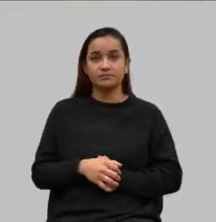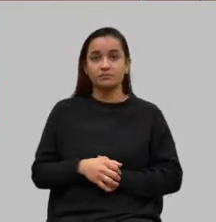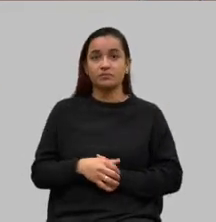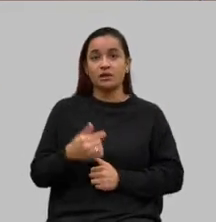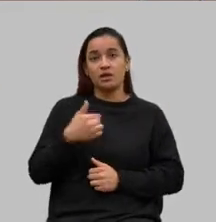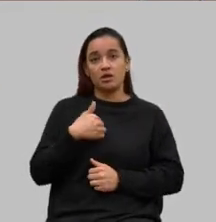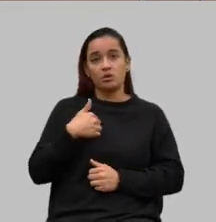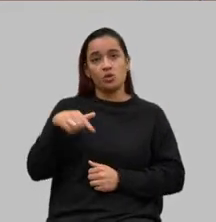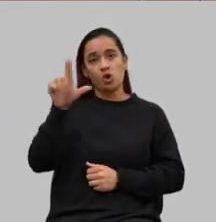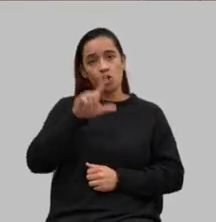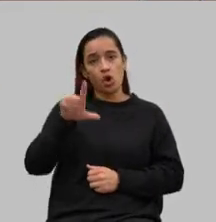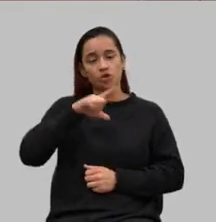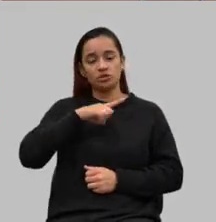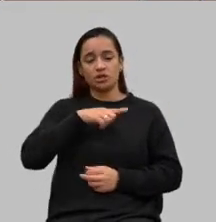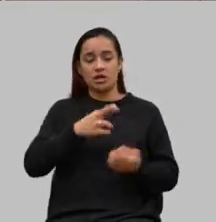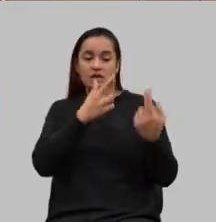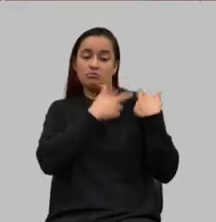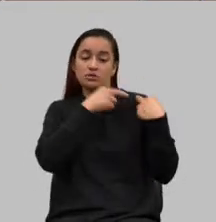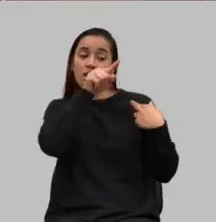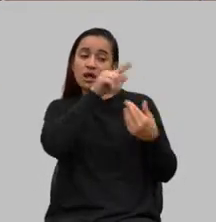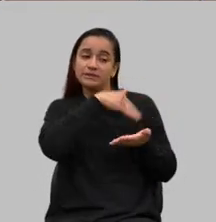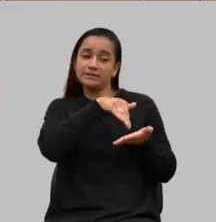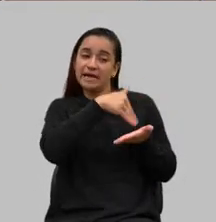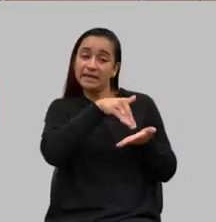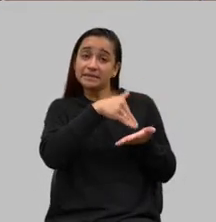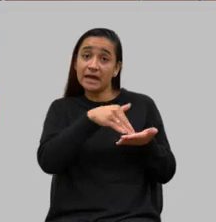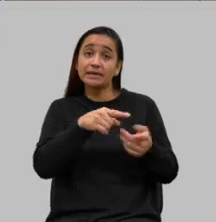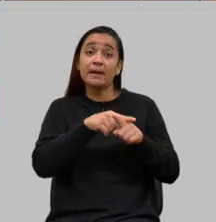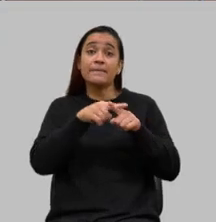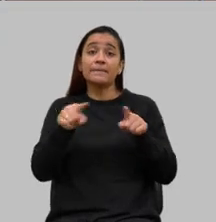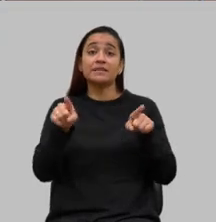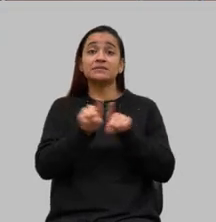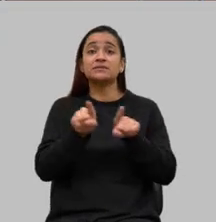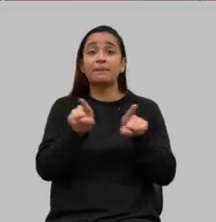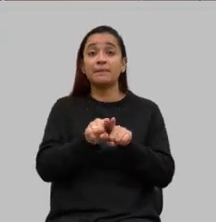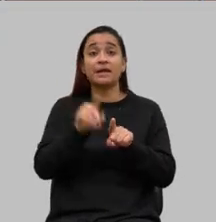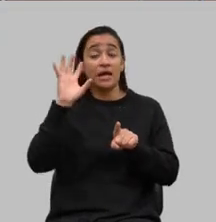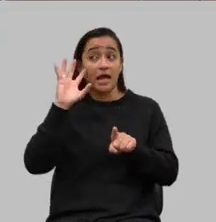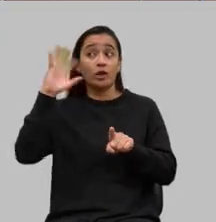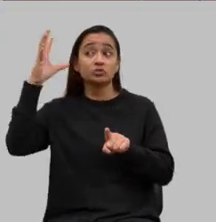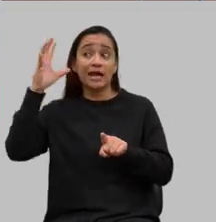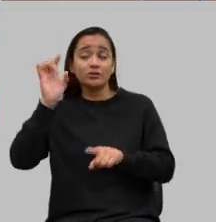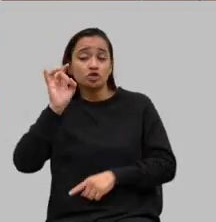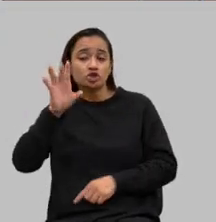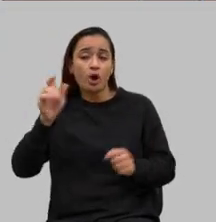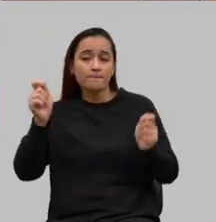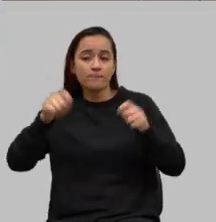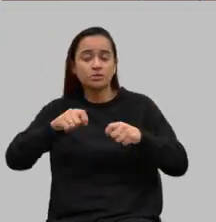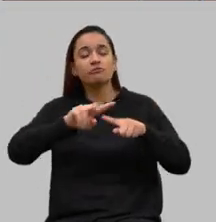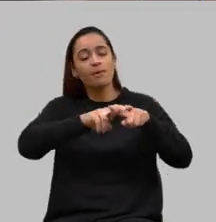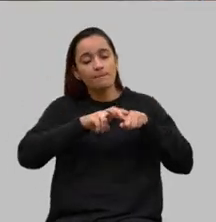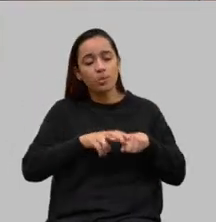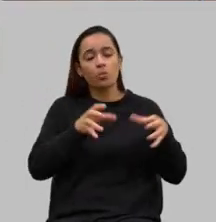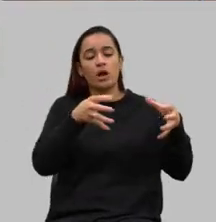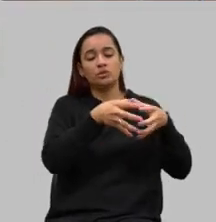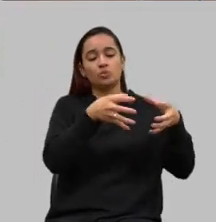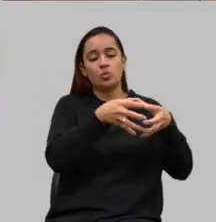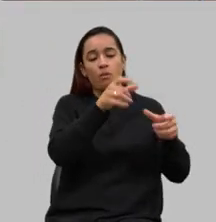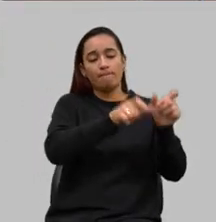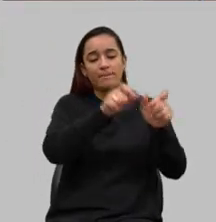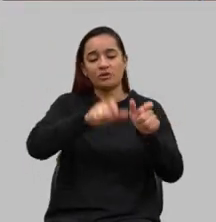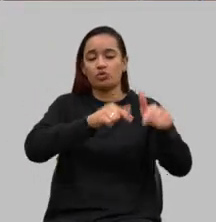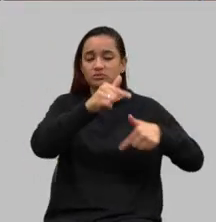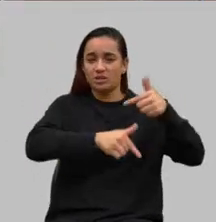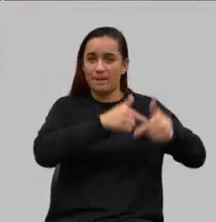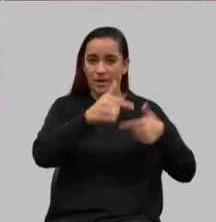papel na secretaria mas os resultados só são possíveis pela equipe que nós temos né vários